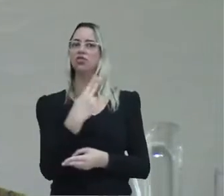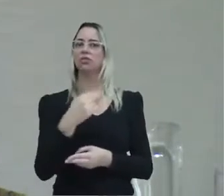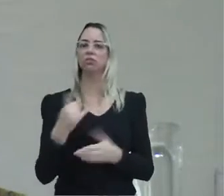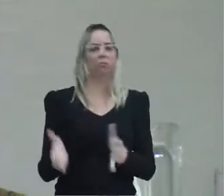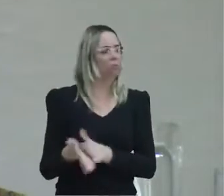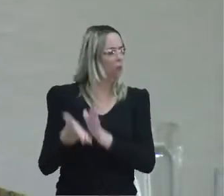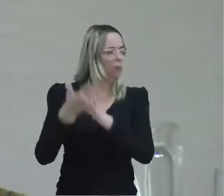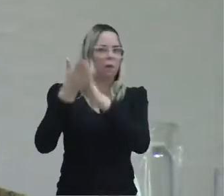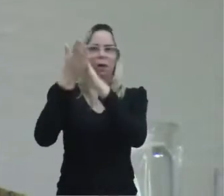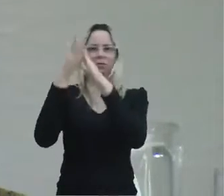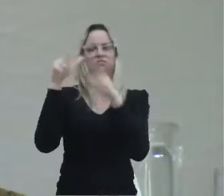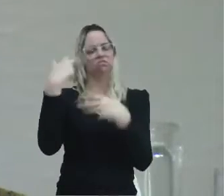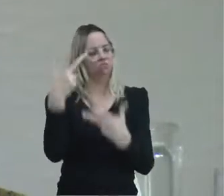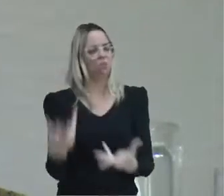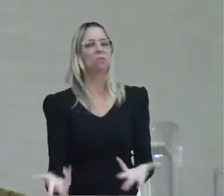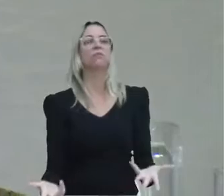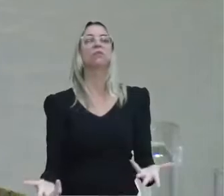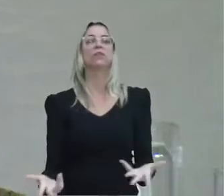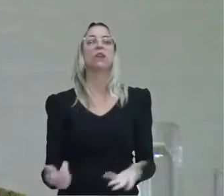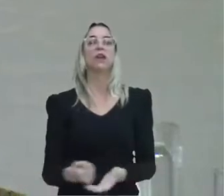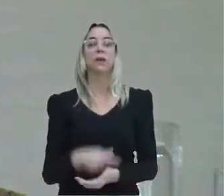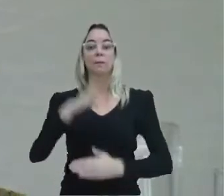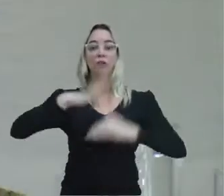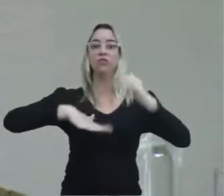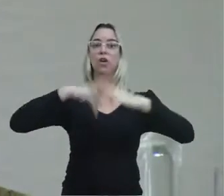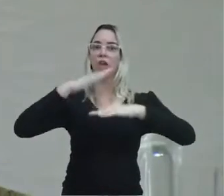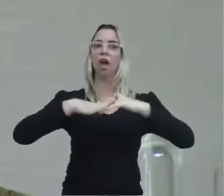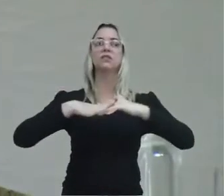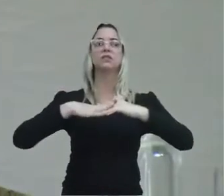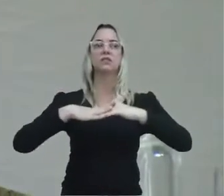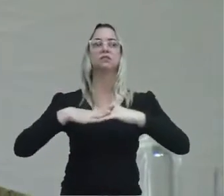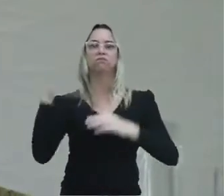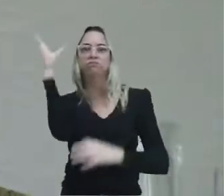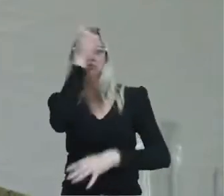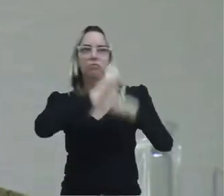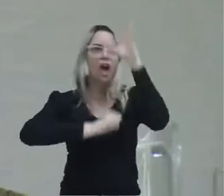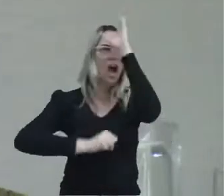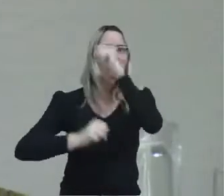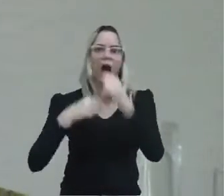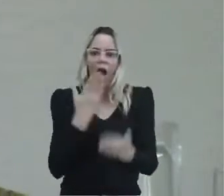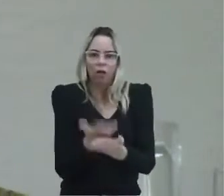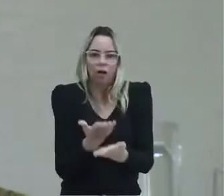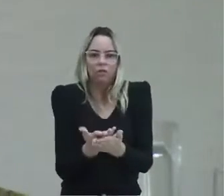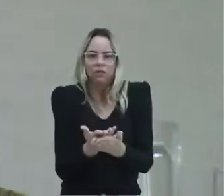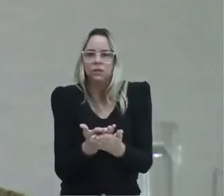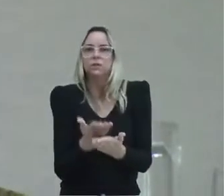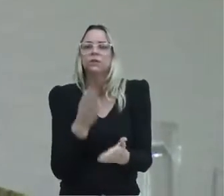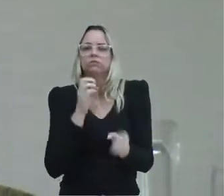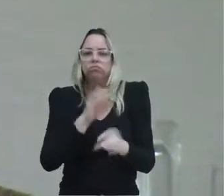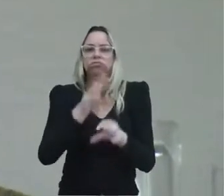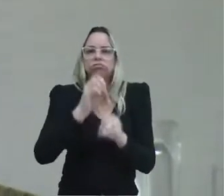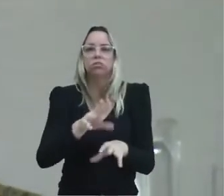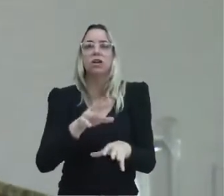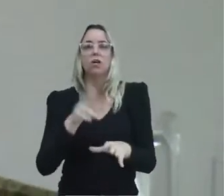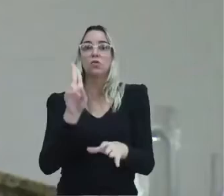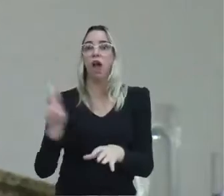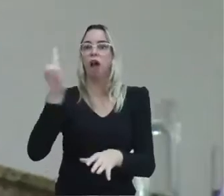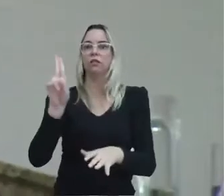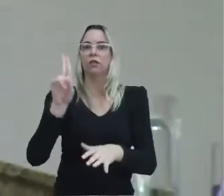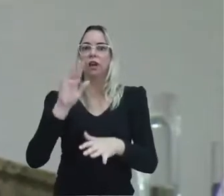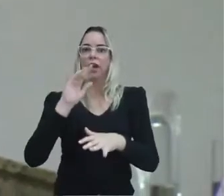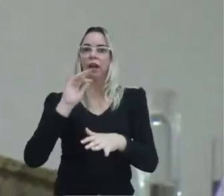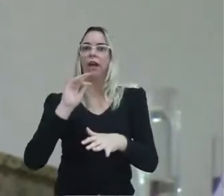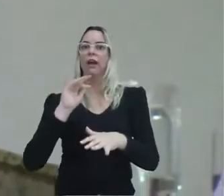eles, esses profissionais aqui, que aprenderam a dar aula, que usaram da sua internet, que usaram dos